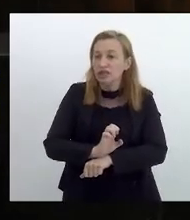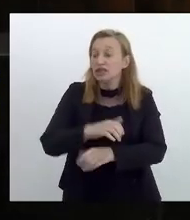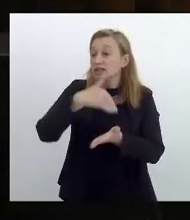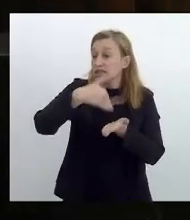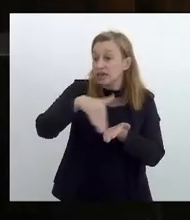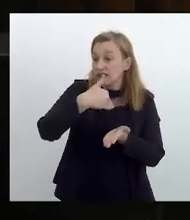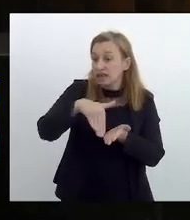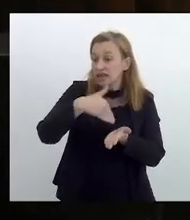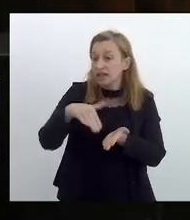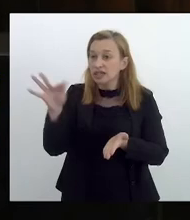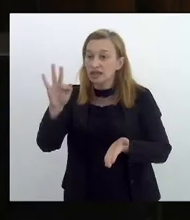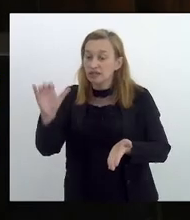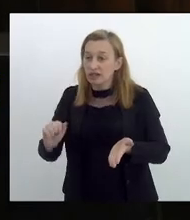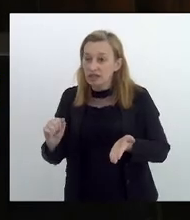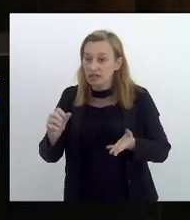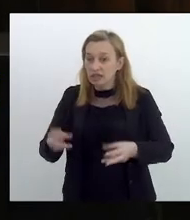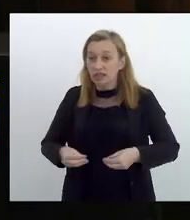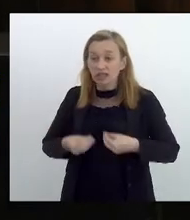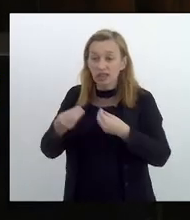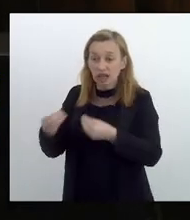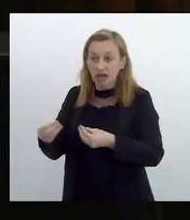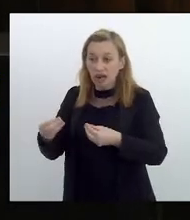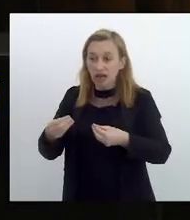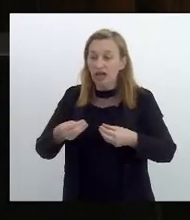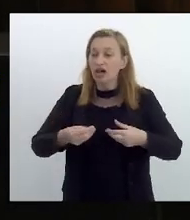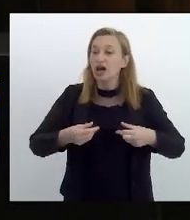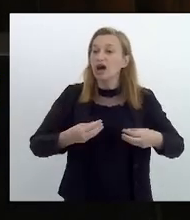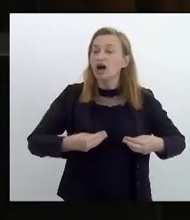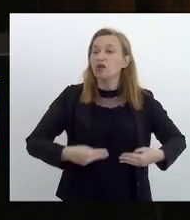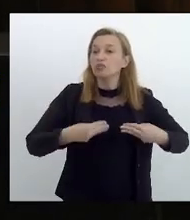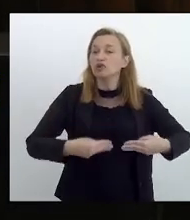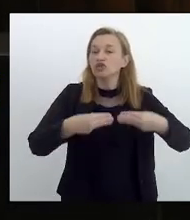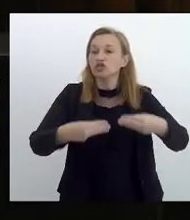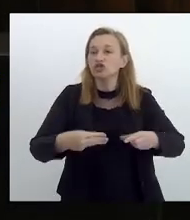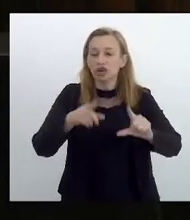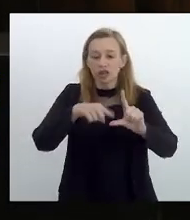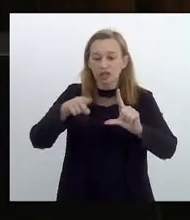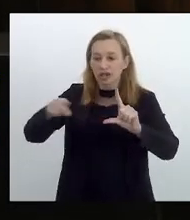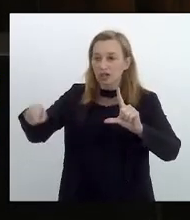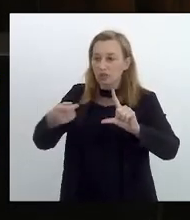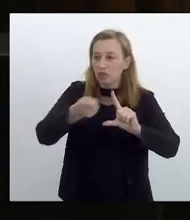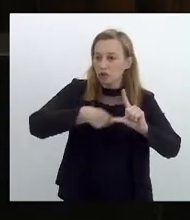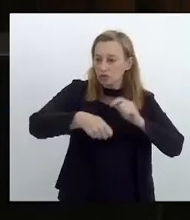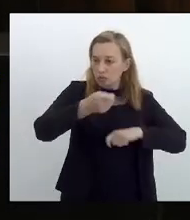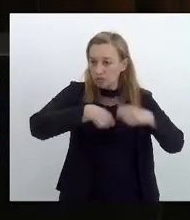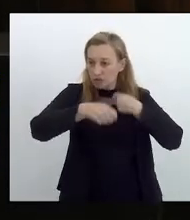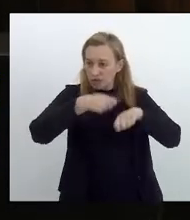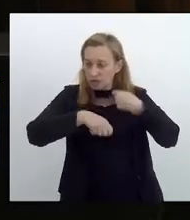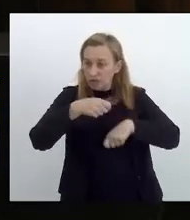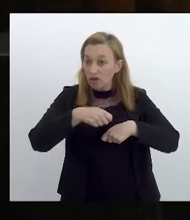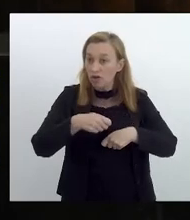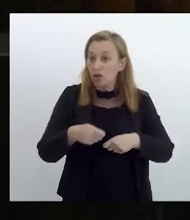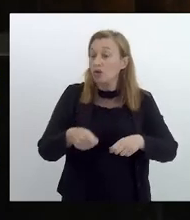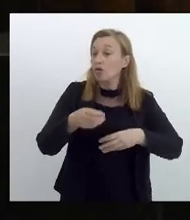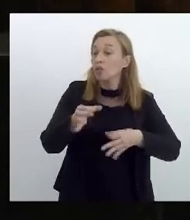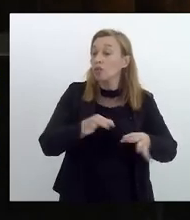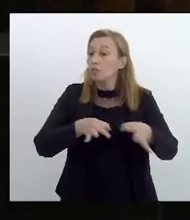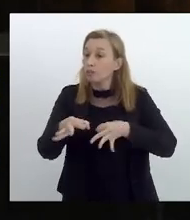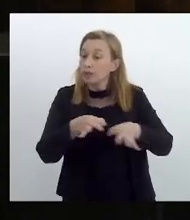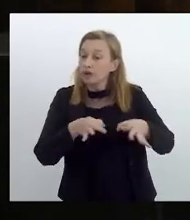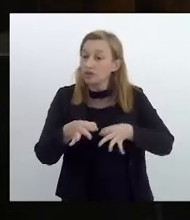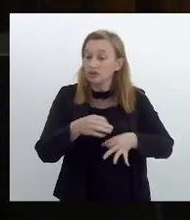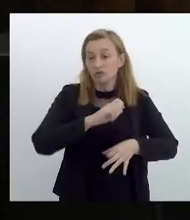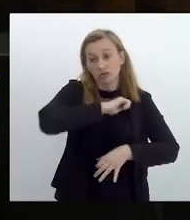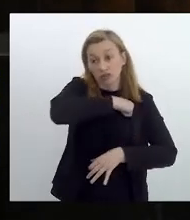Fazenda entregará ao Ministério da economia o plano de recuperação fiscal e até o